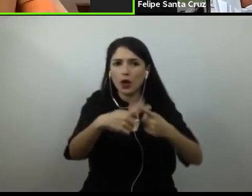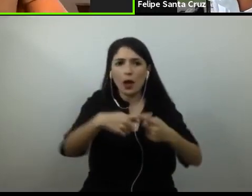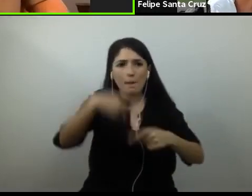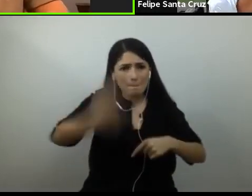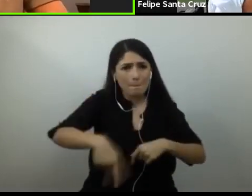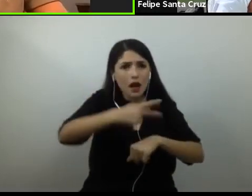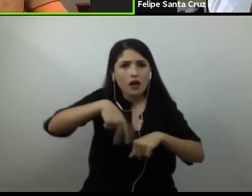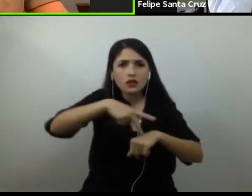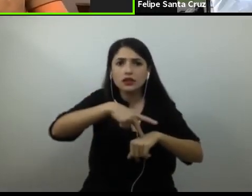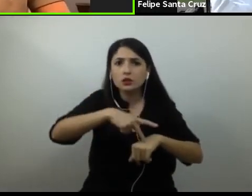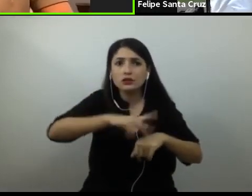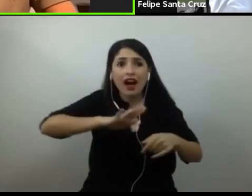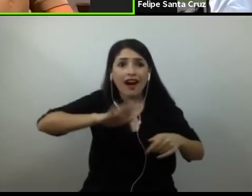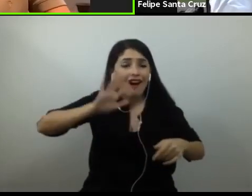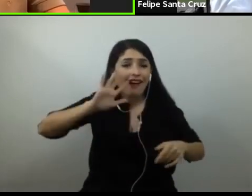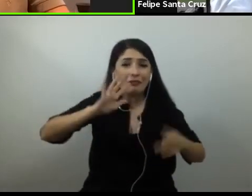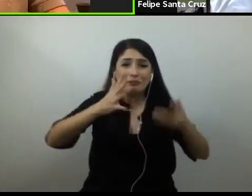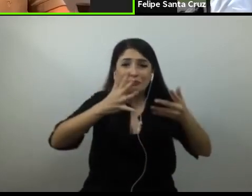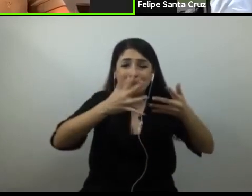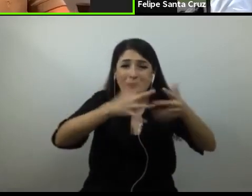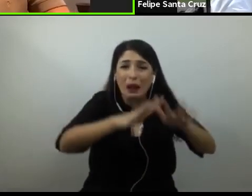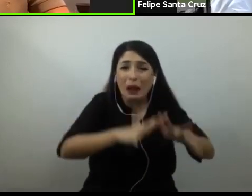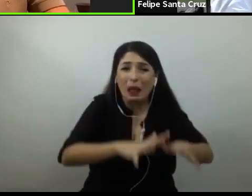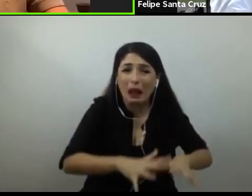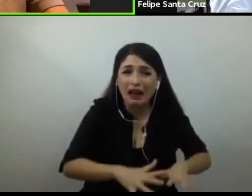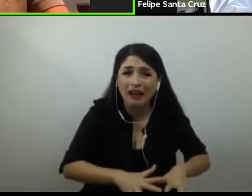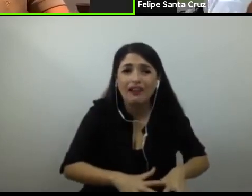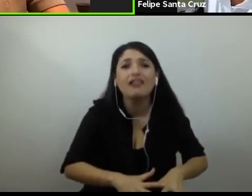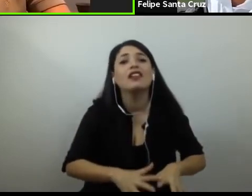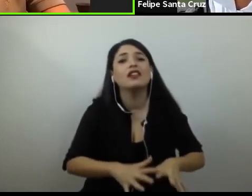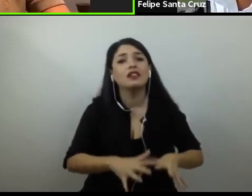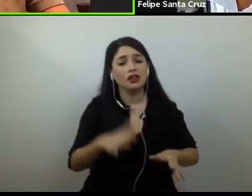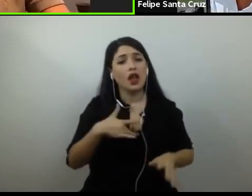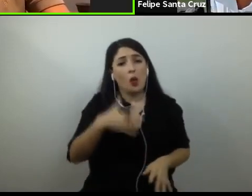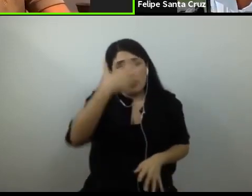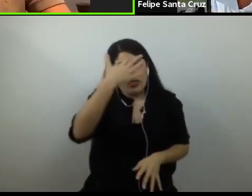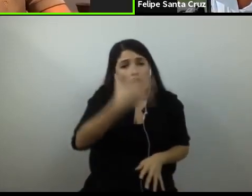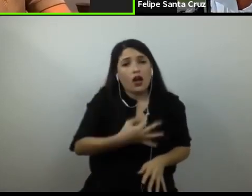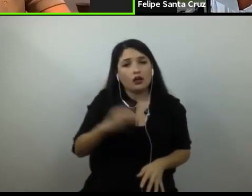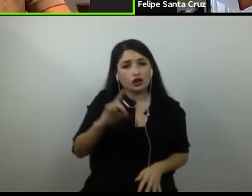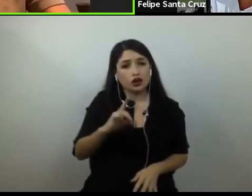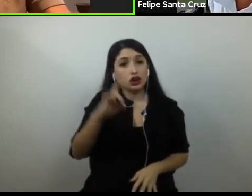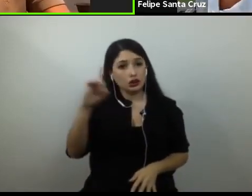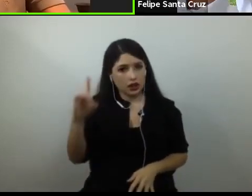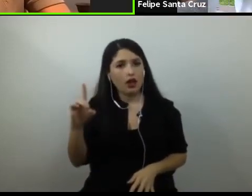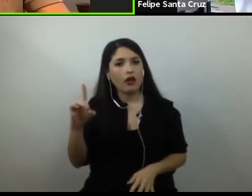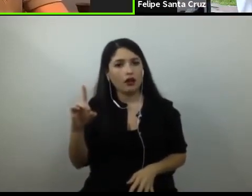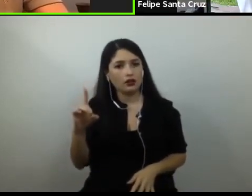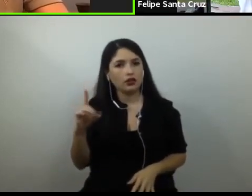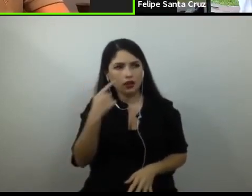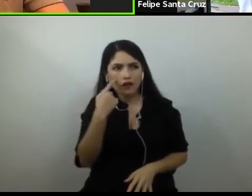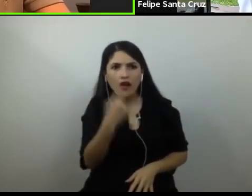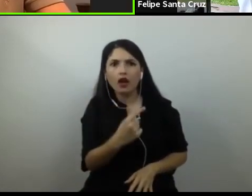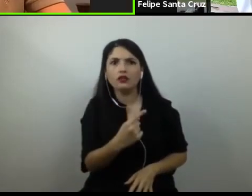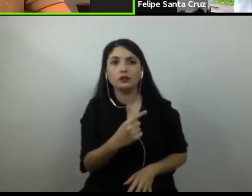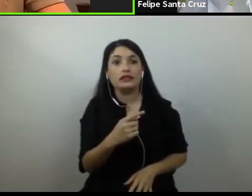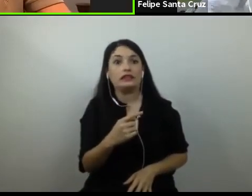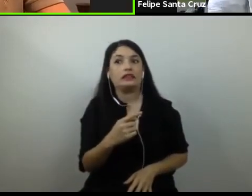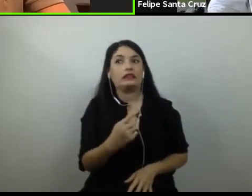eu entendo também o presidente Lula. Eu entendo a direita que, de certa maneira, está revendo o seu